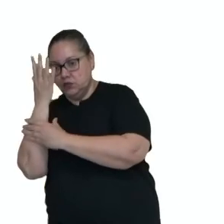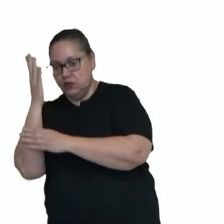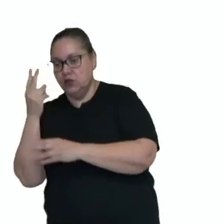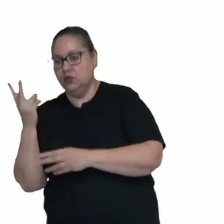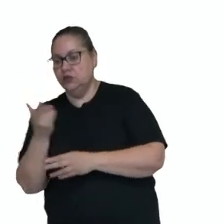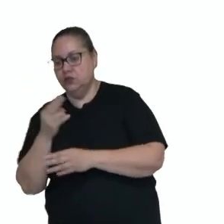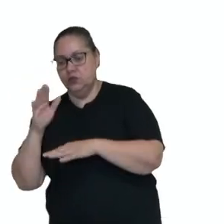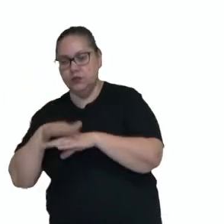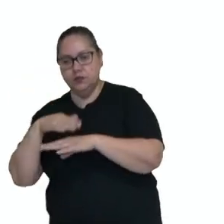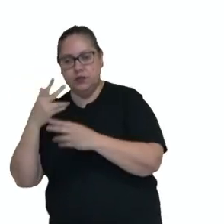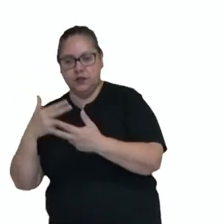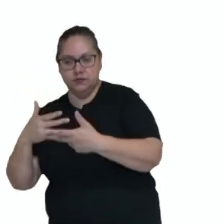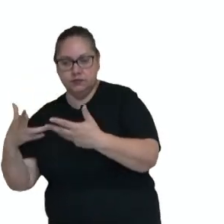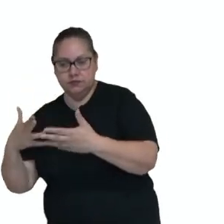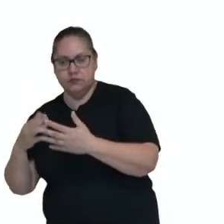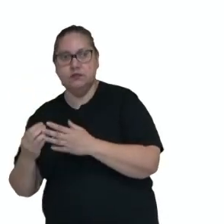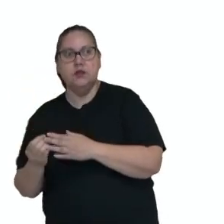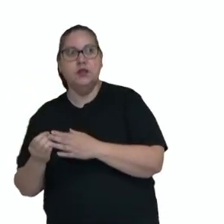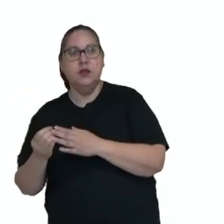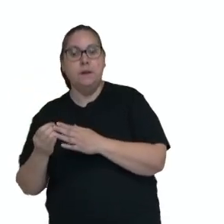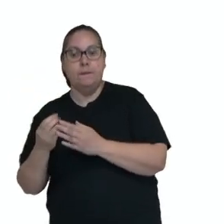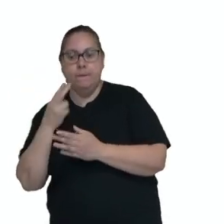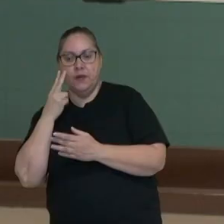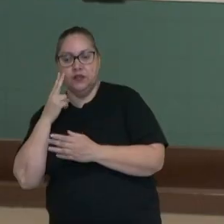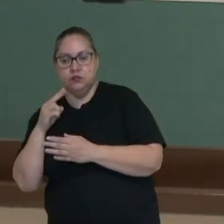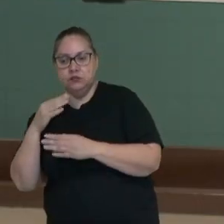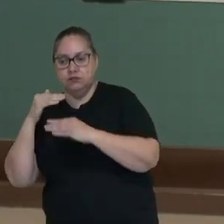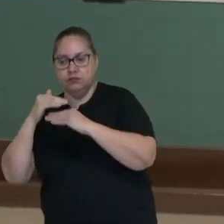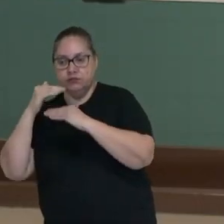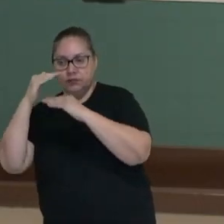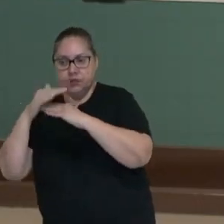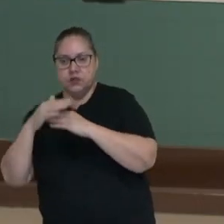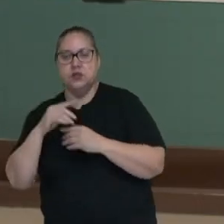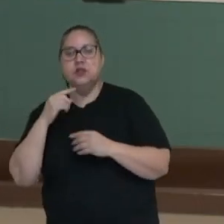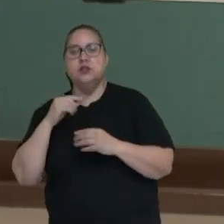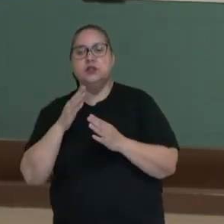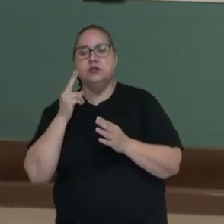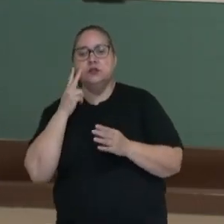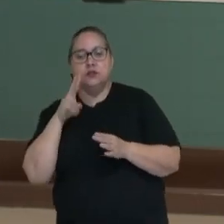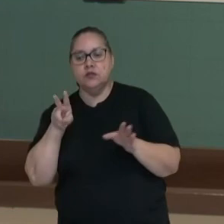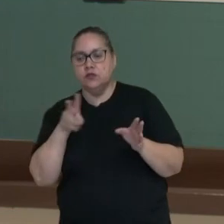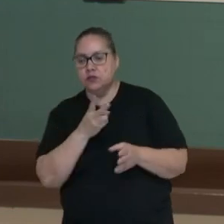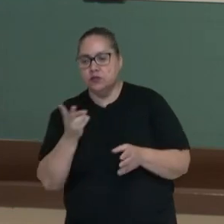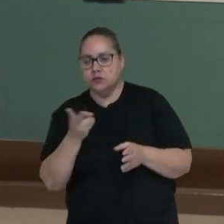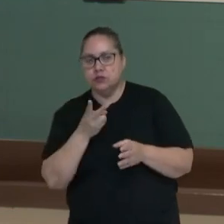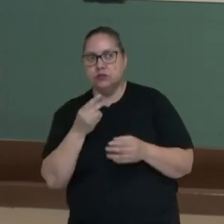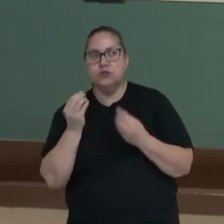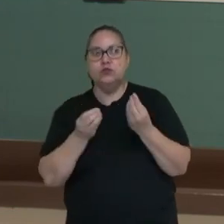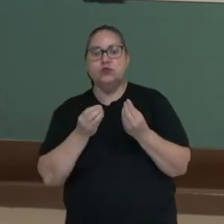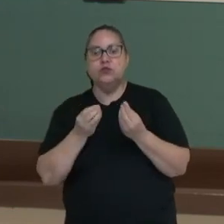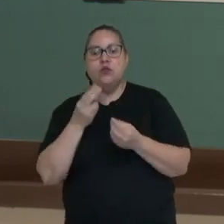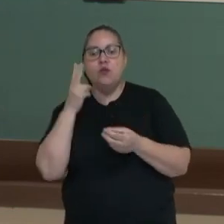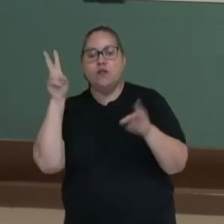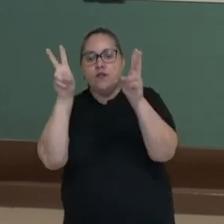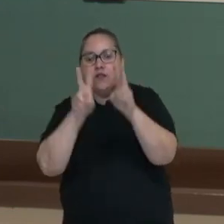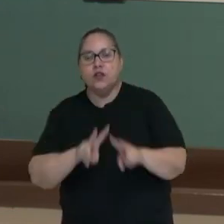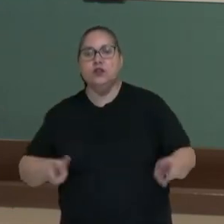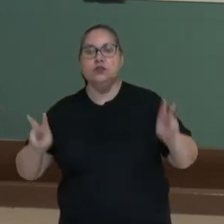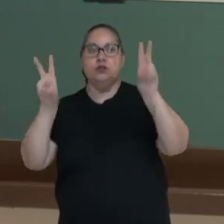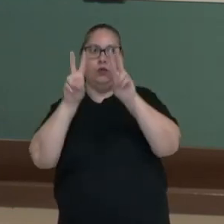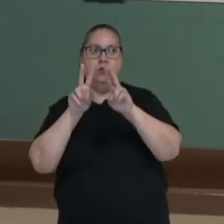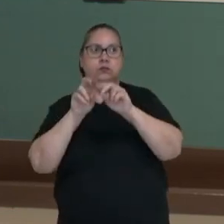2 ou mais aspectos, mais de uma fase. Então, a gente diferencia pela questão